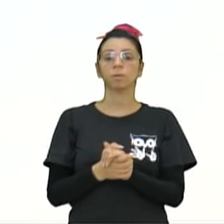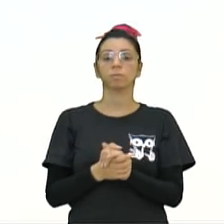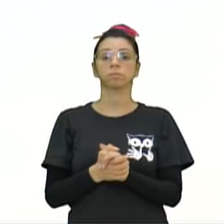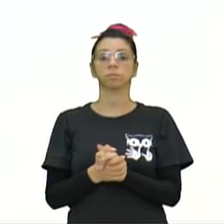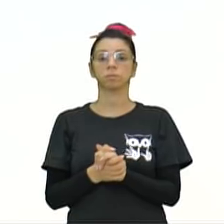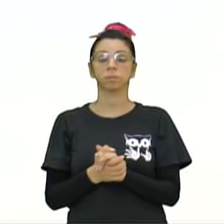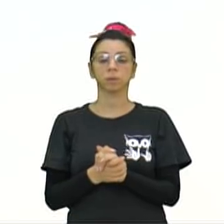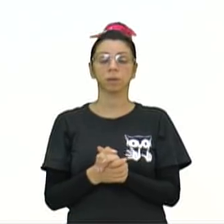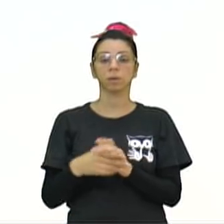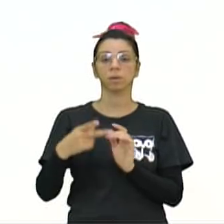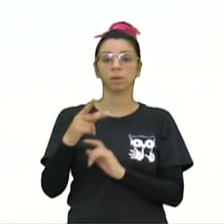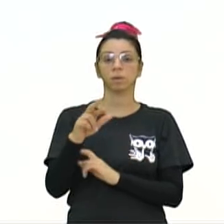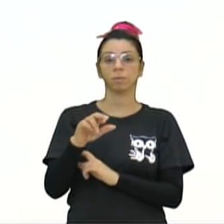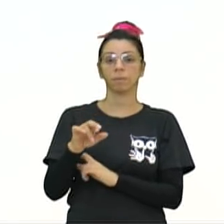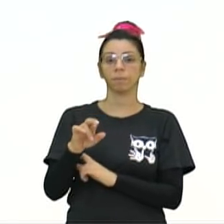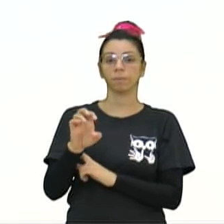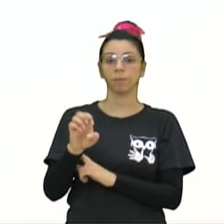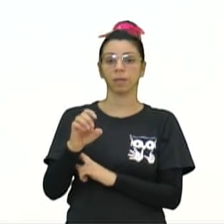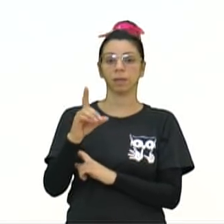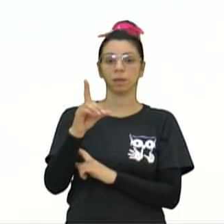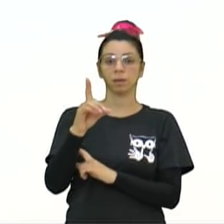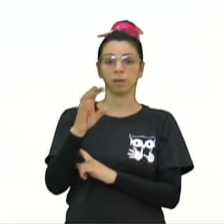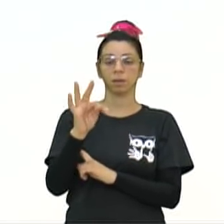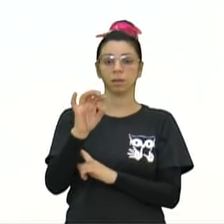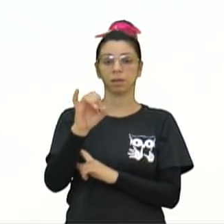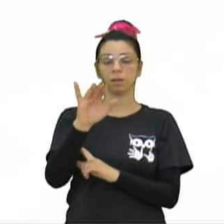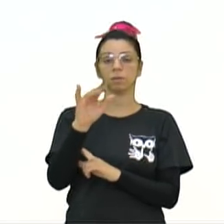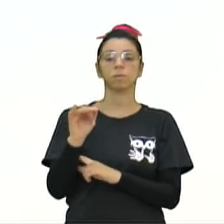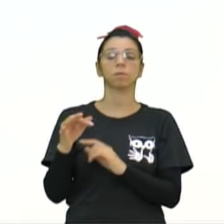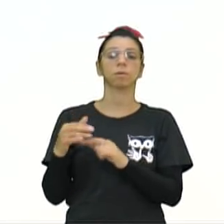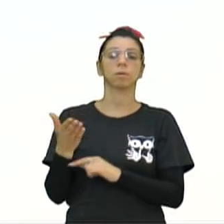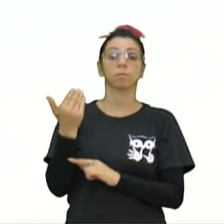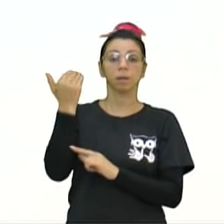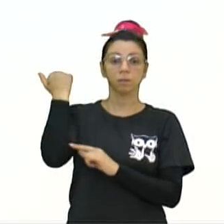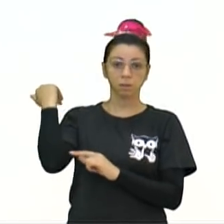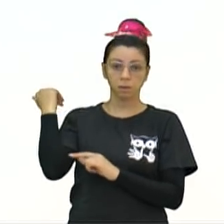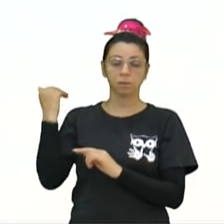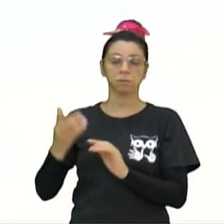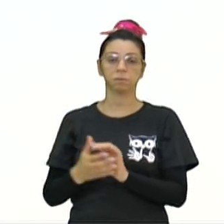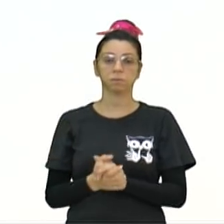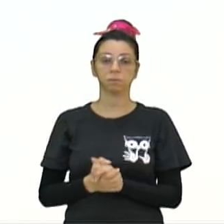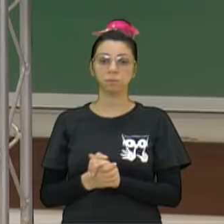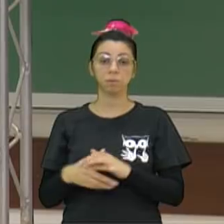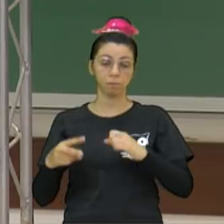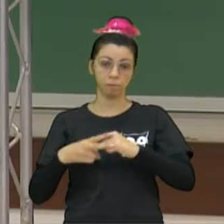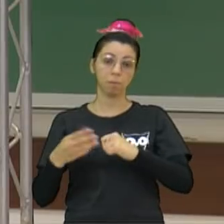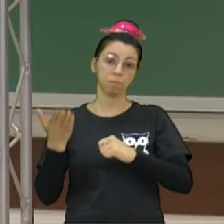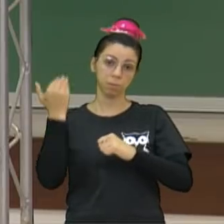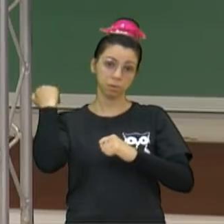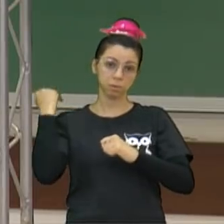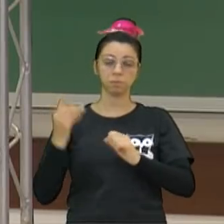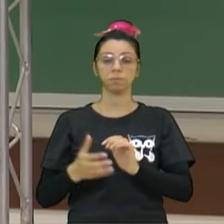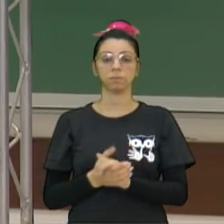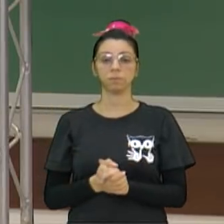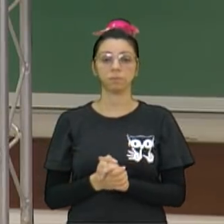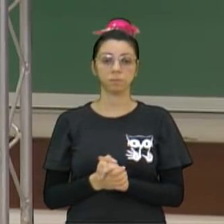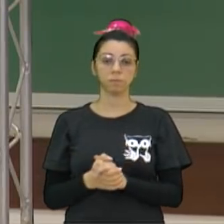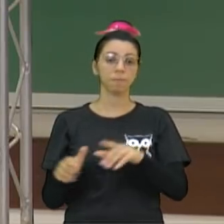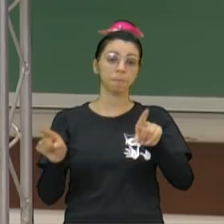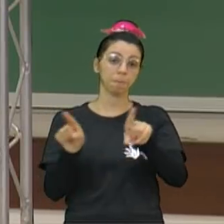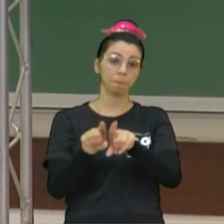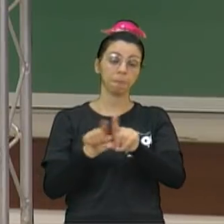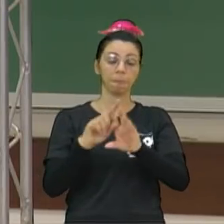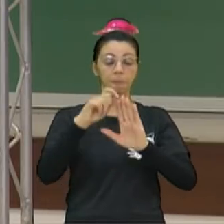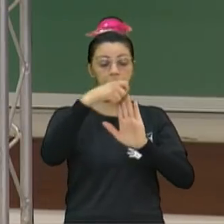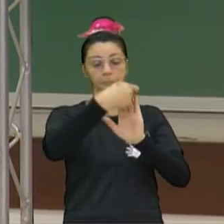perfeito, pretérito imperfeito, né, que é o passado. O pretérito se refere aos passados dos verbos. Geralmente esse